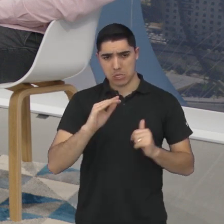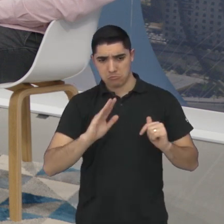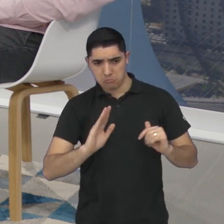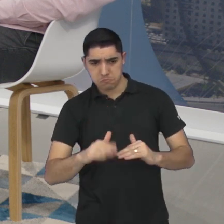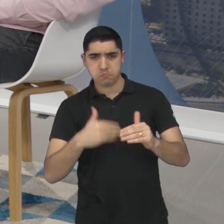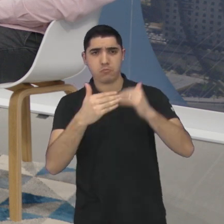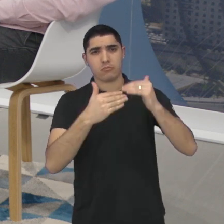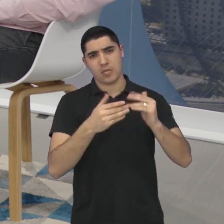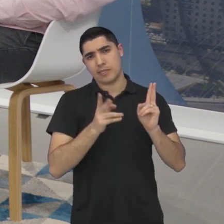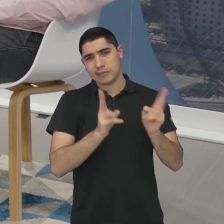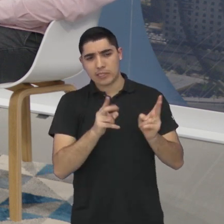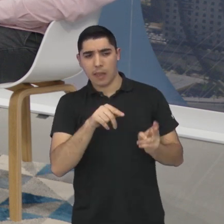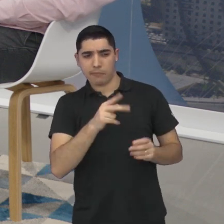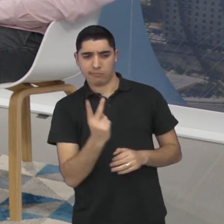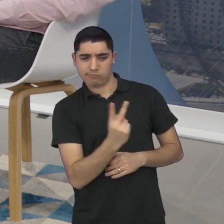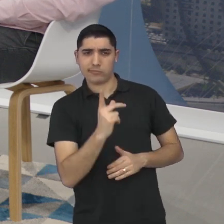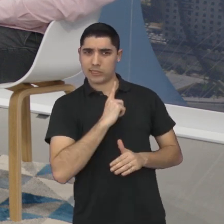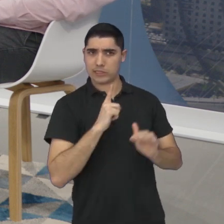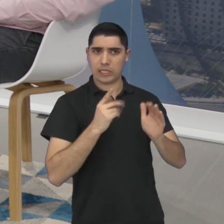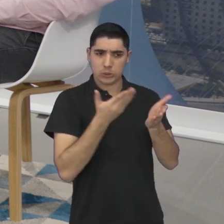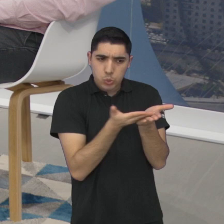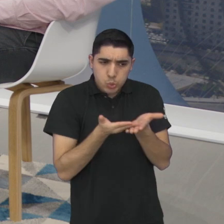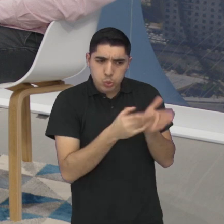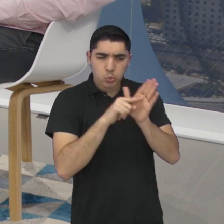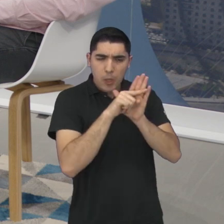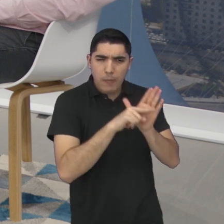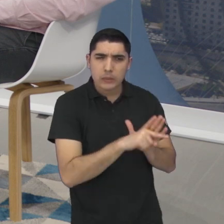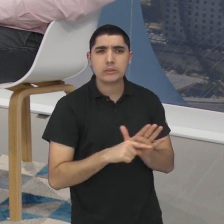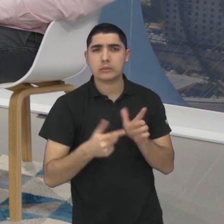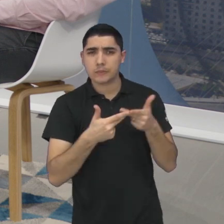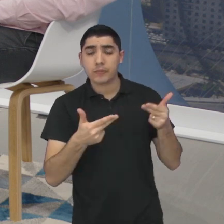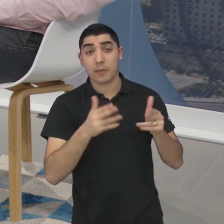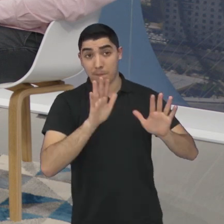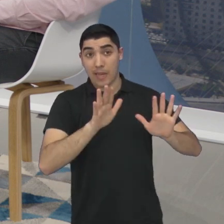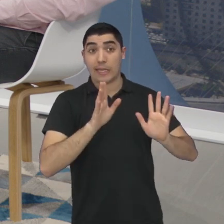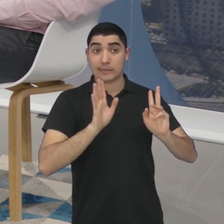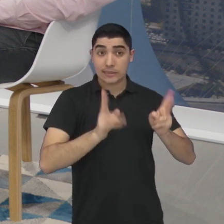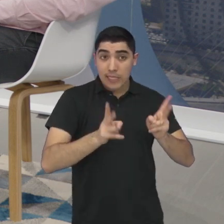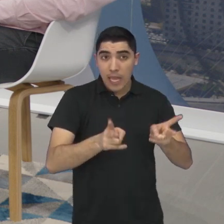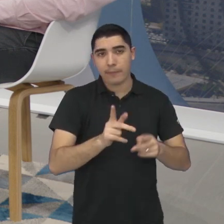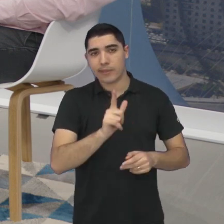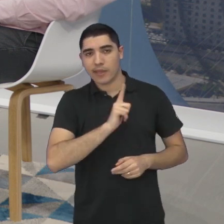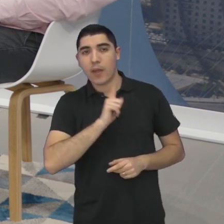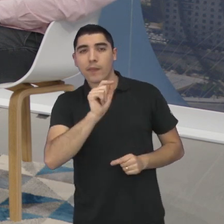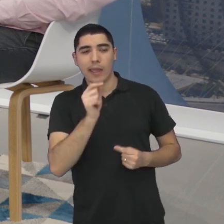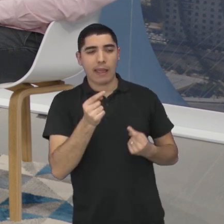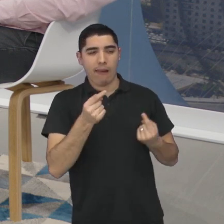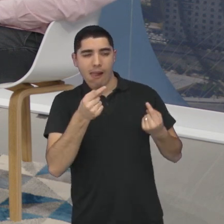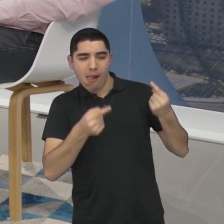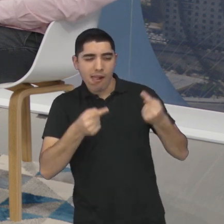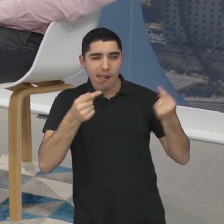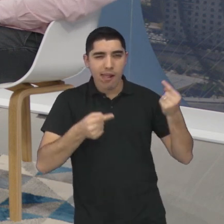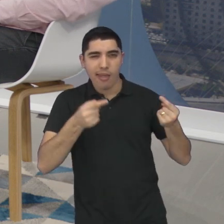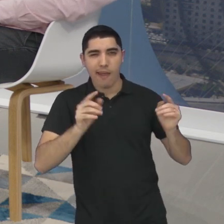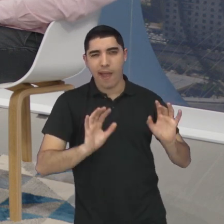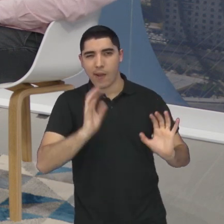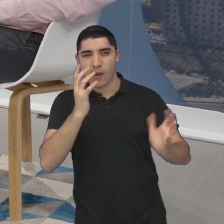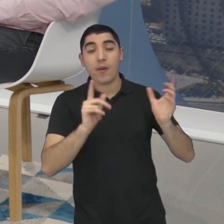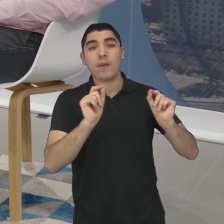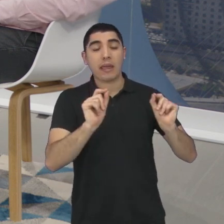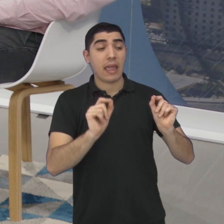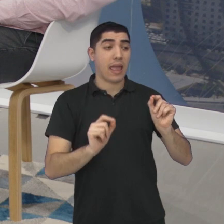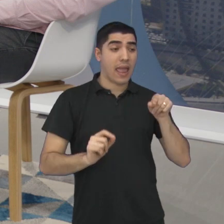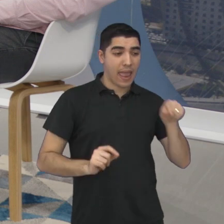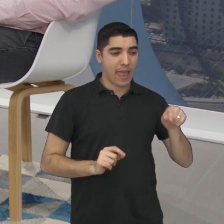ciência, é claro, são embasados em muitos estudos, né? E aí, muitas vezes, gera aquela polêmica, um certo conflito,